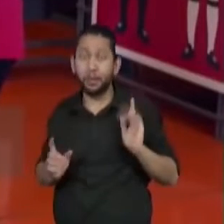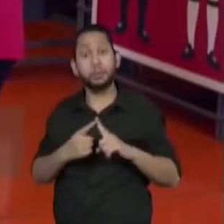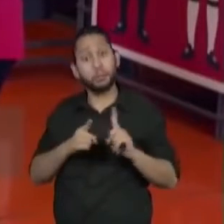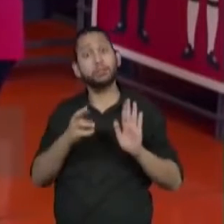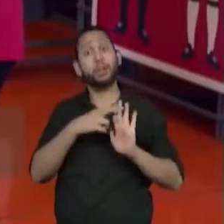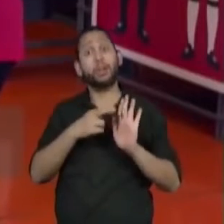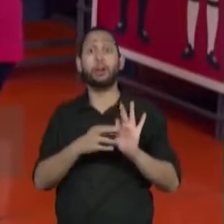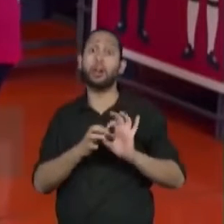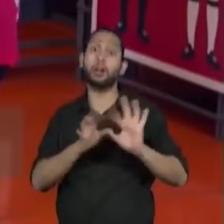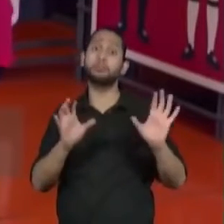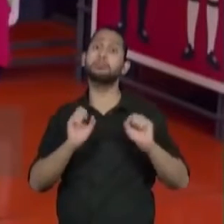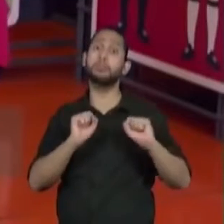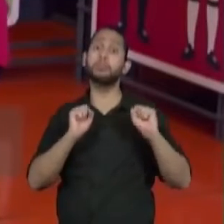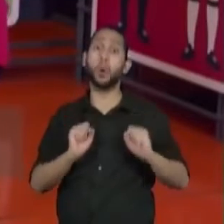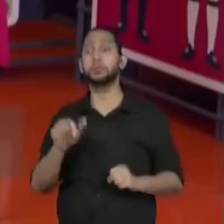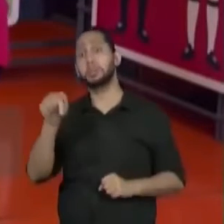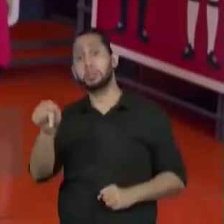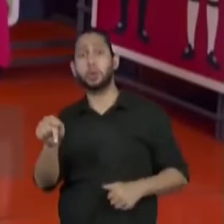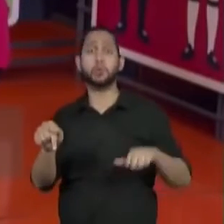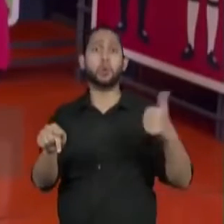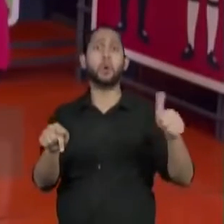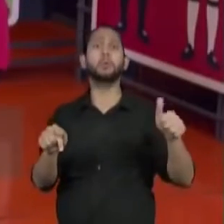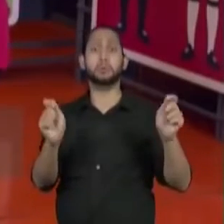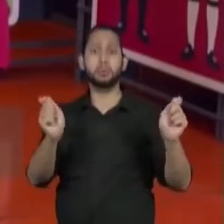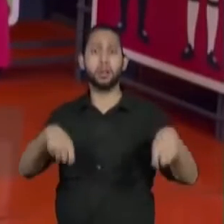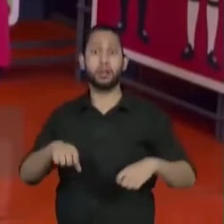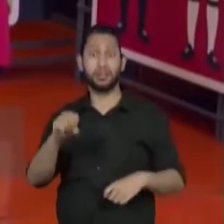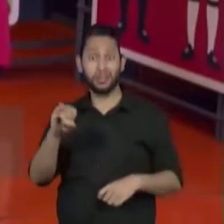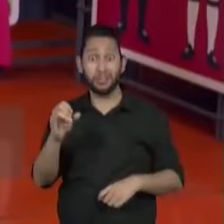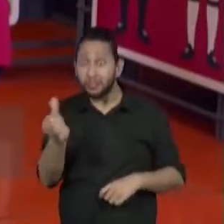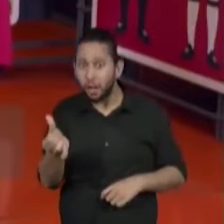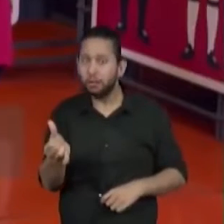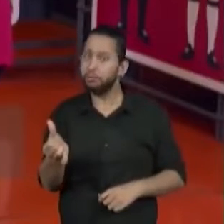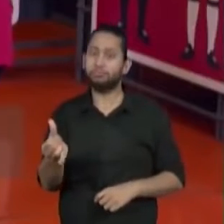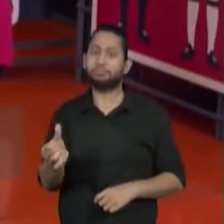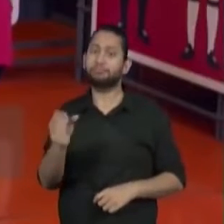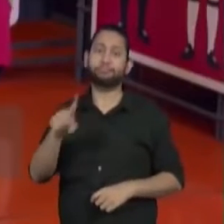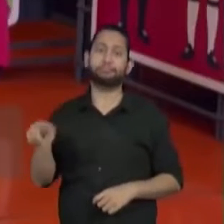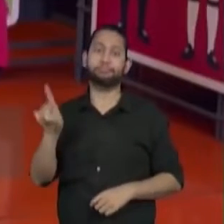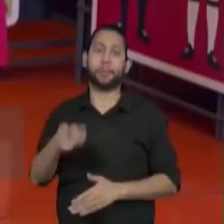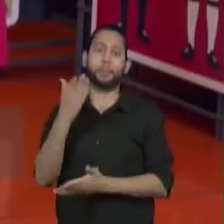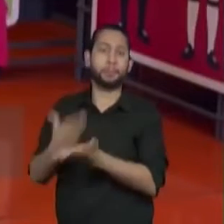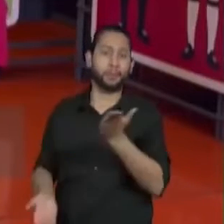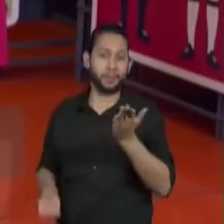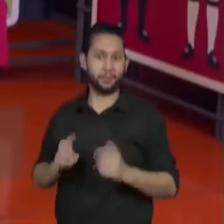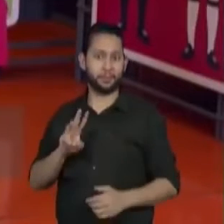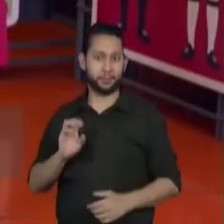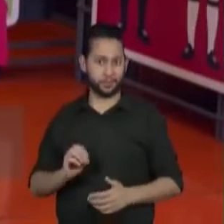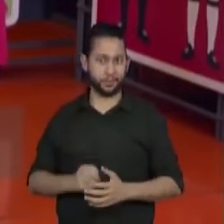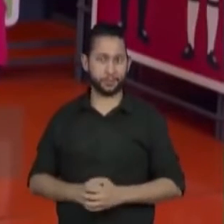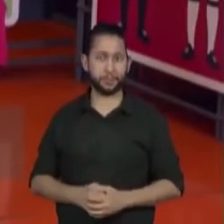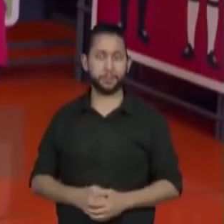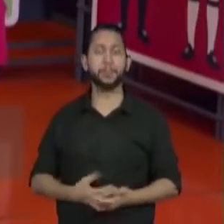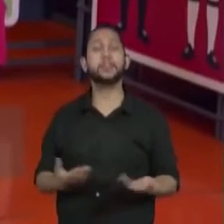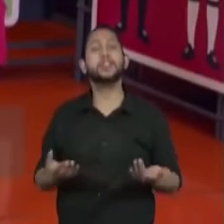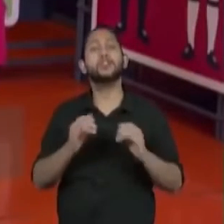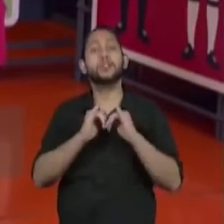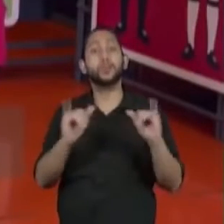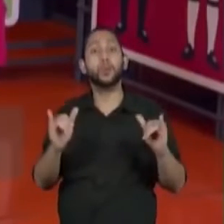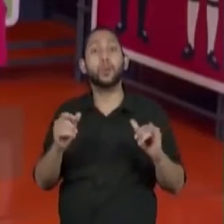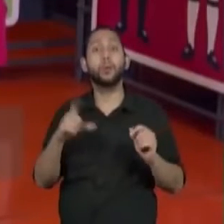tá valendo. Isso mesmo. Então vamos Tamara. lá, temos mais regras, Fran? Temos a 4, que já falamos, né? Os equipamentos